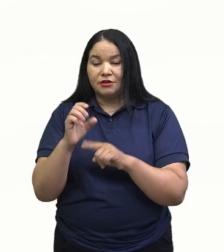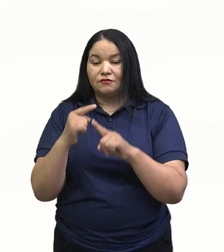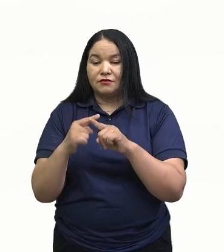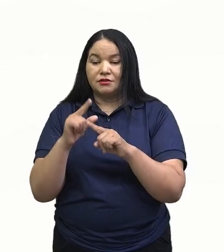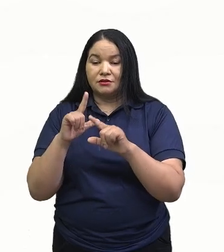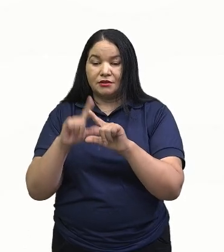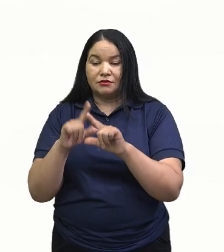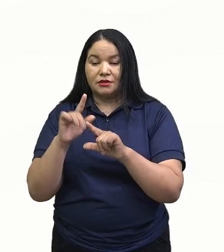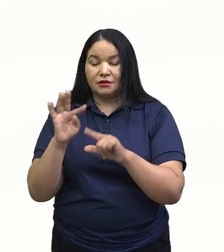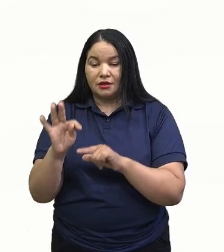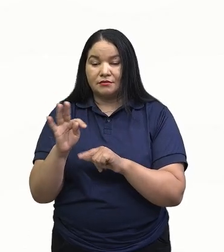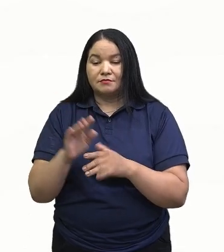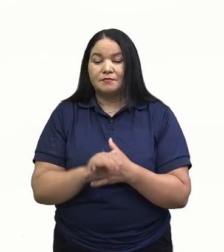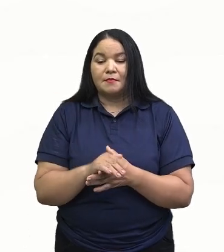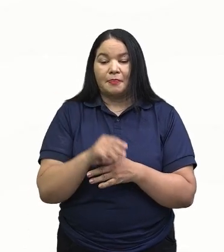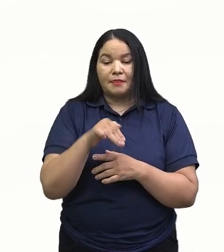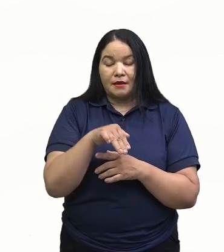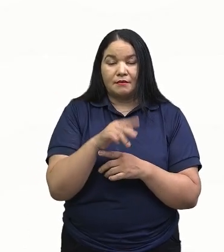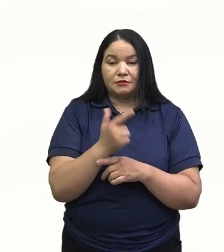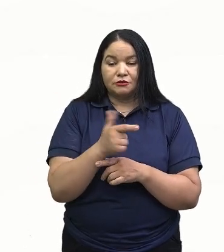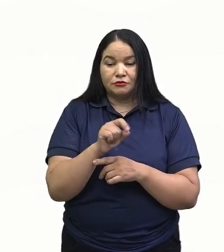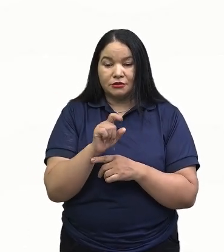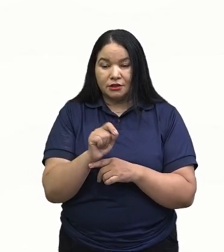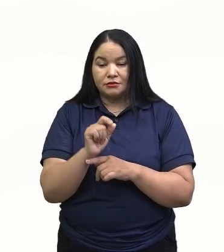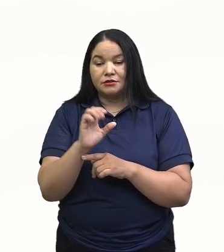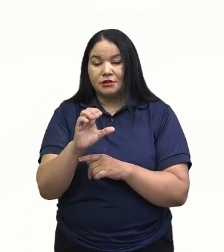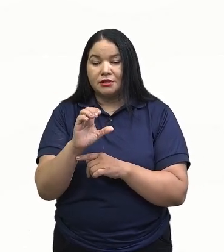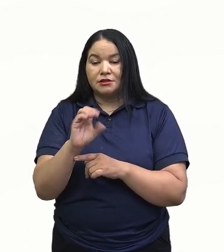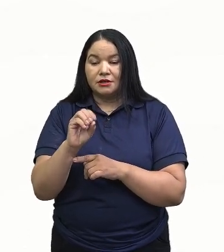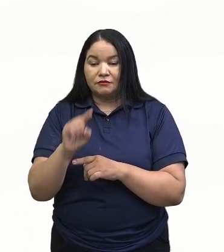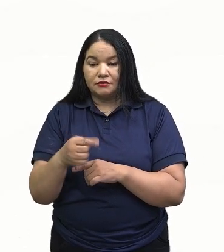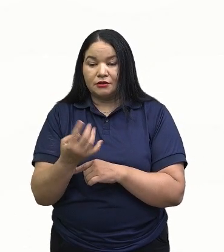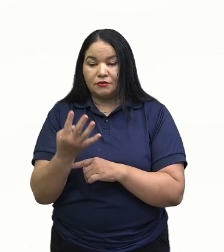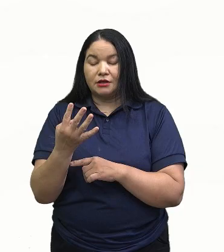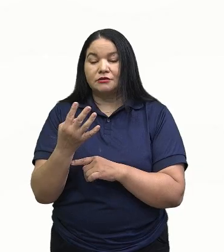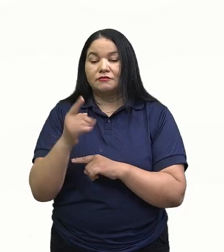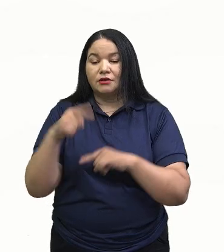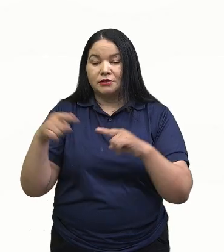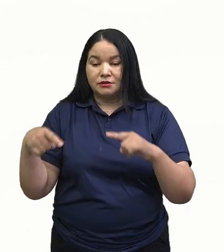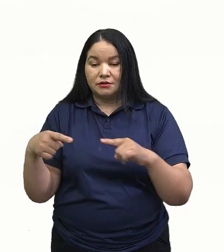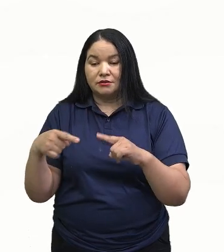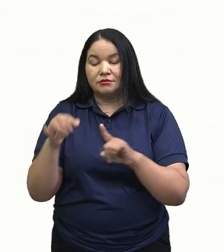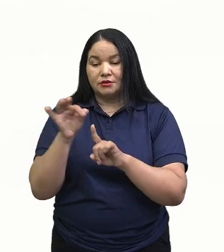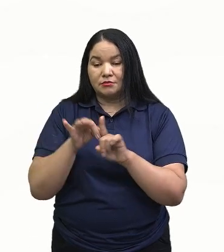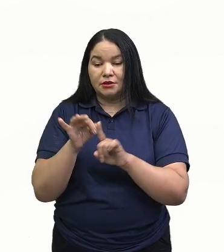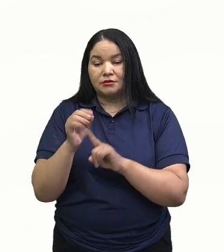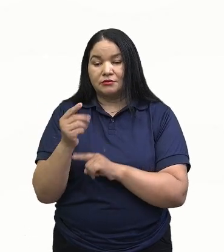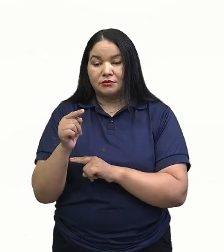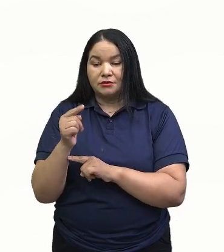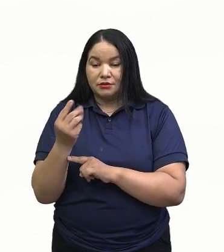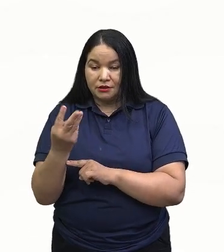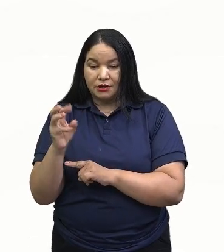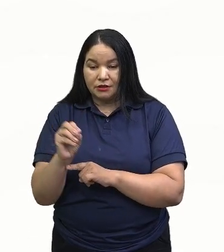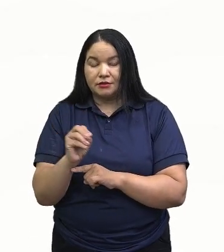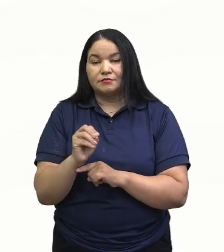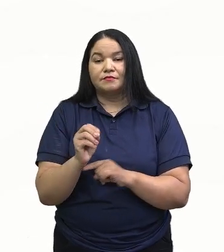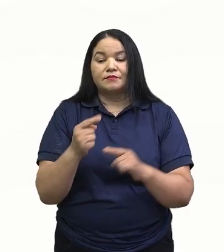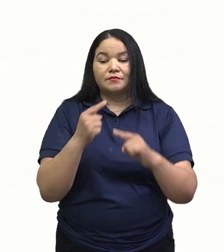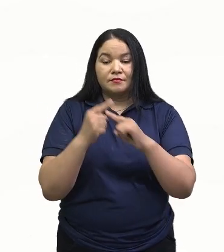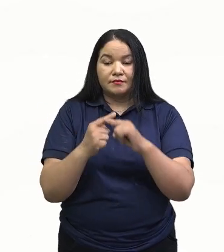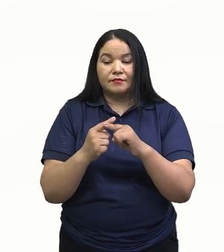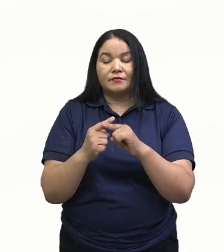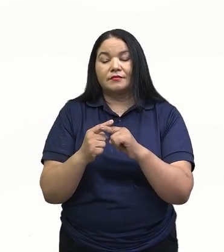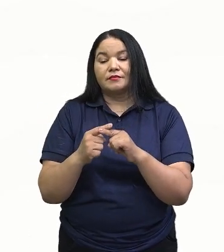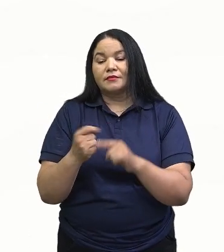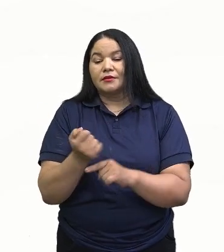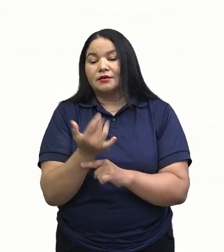200, o C vale 0,4, a variação de temperatura vale 30. Multiplicando aqui 0,4 vezes